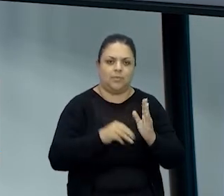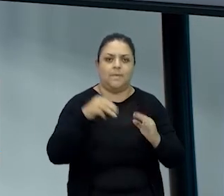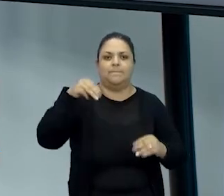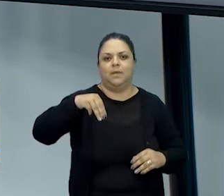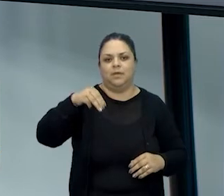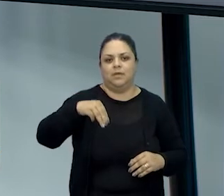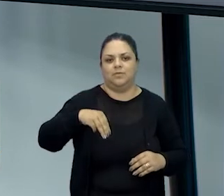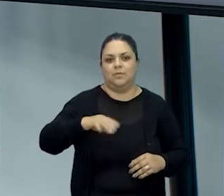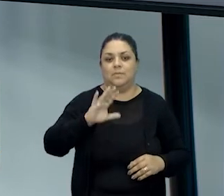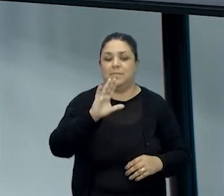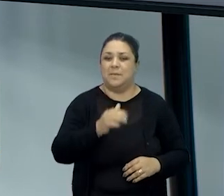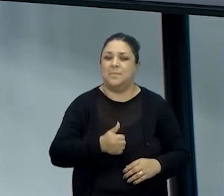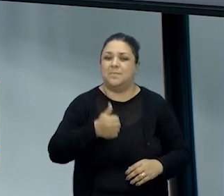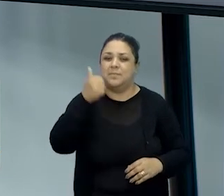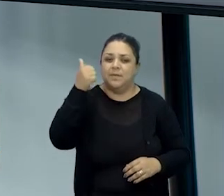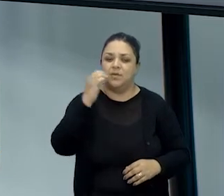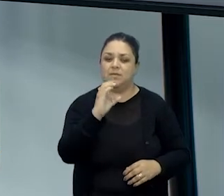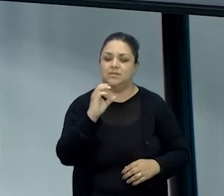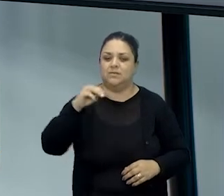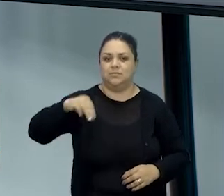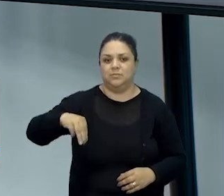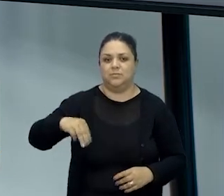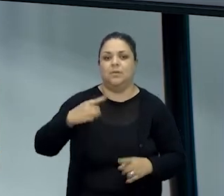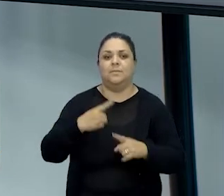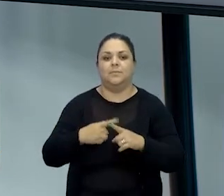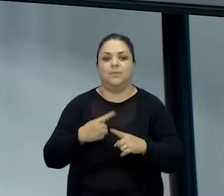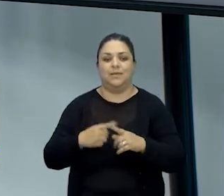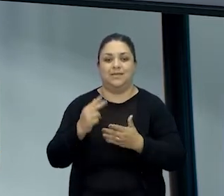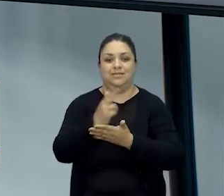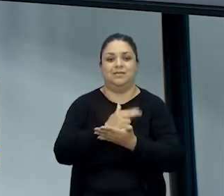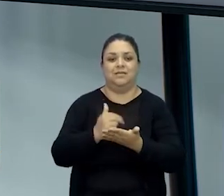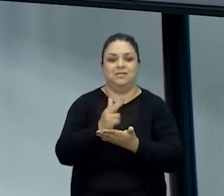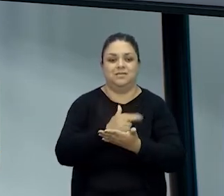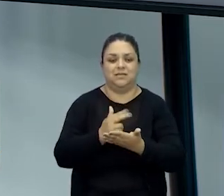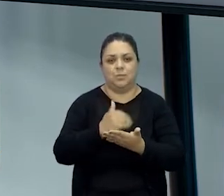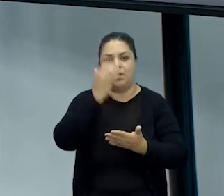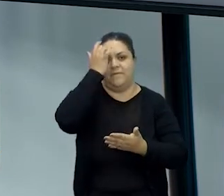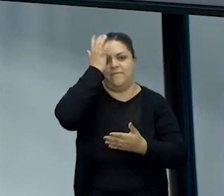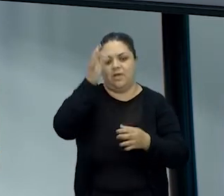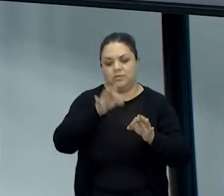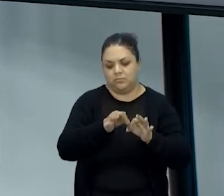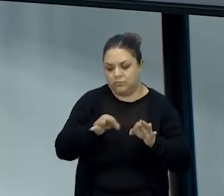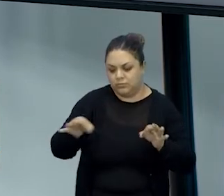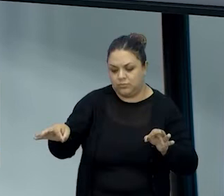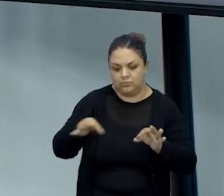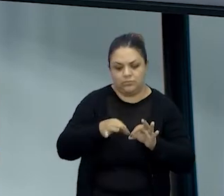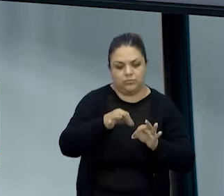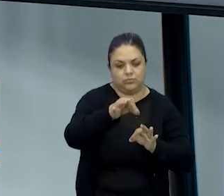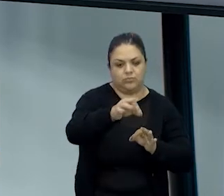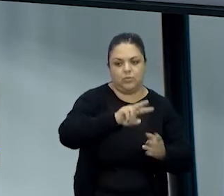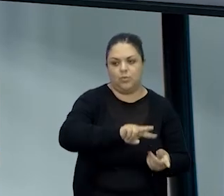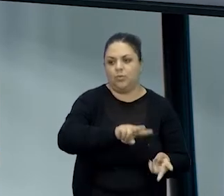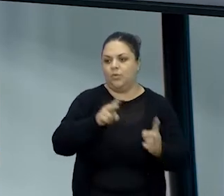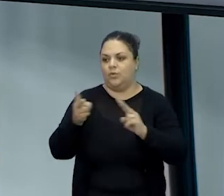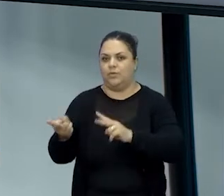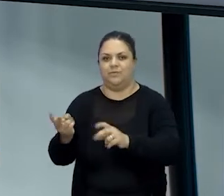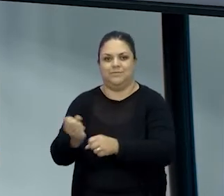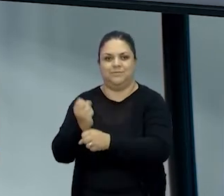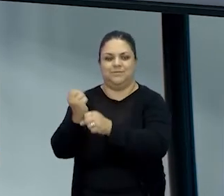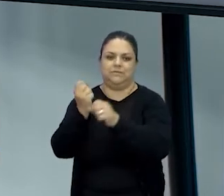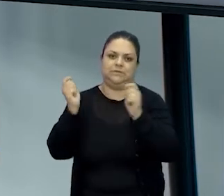deixar em centímetros, porque quando a gente for fazer o desenho, fica mais fácil a conversão,